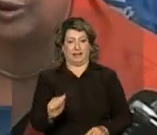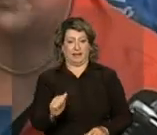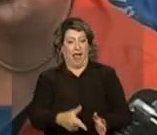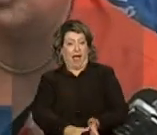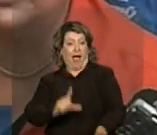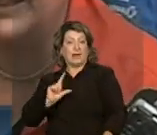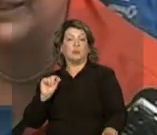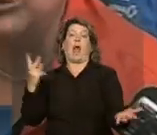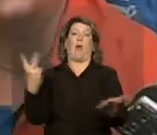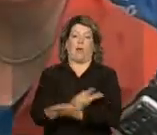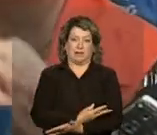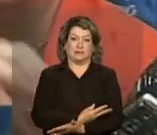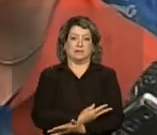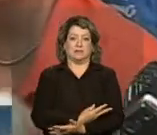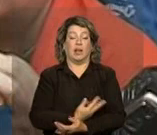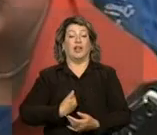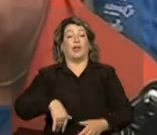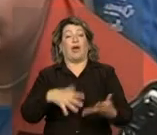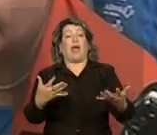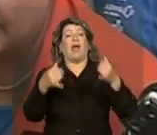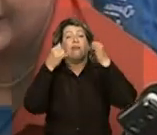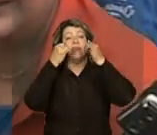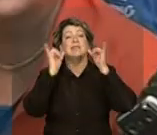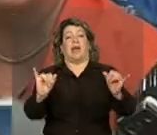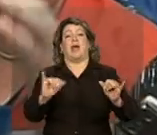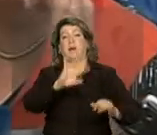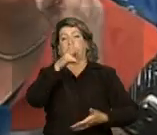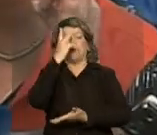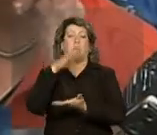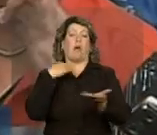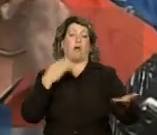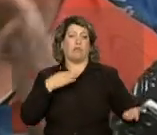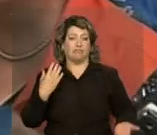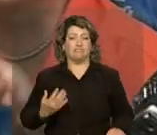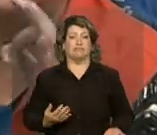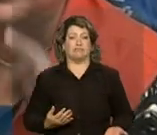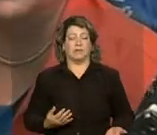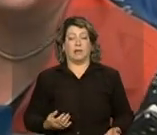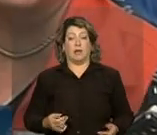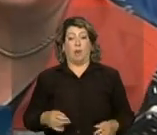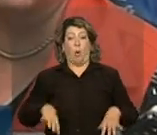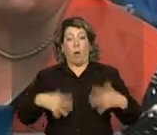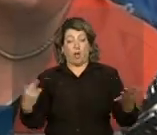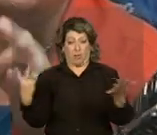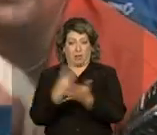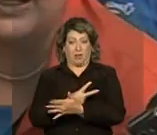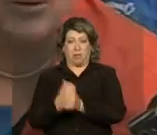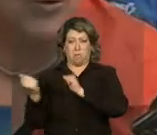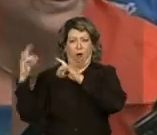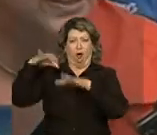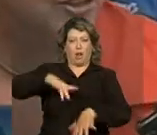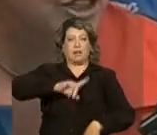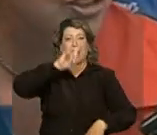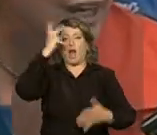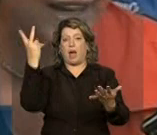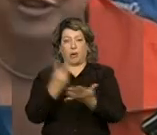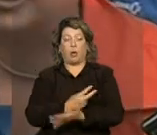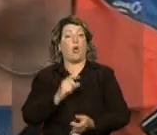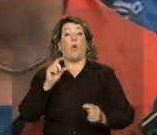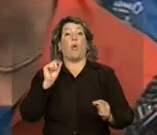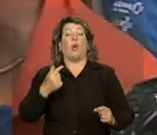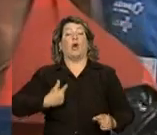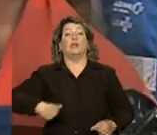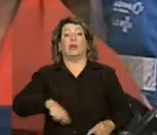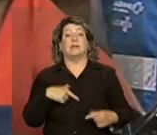isso, nós queremos evitar mortes. Então, quando há um desastre natural, a primeira coisa que a gente